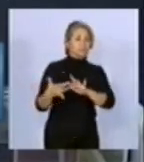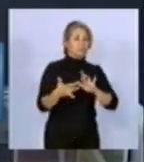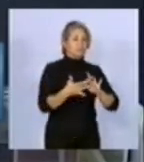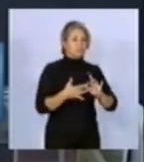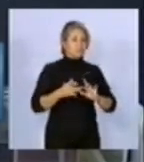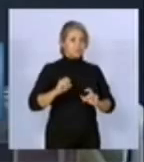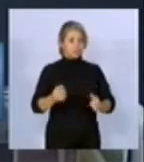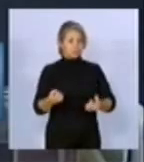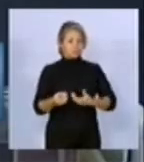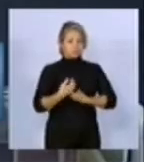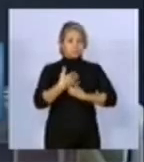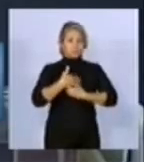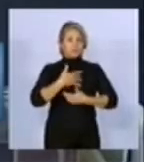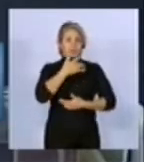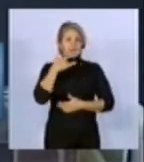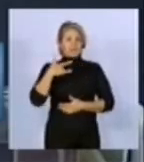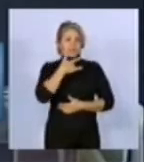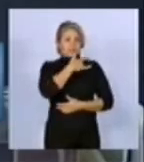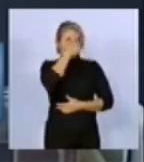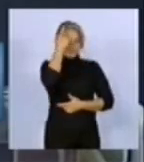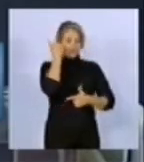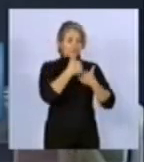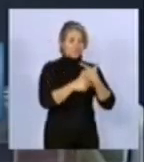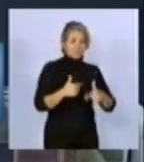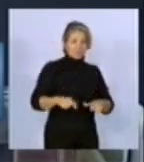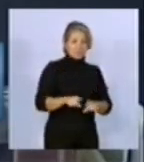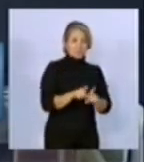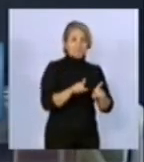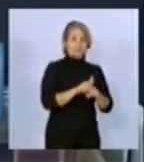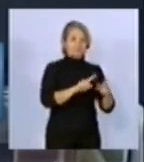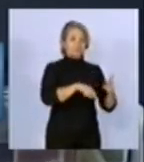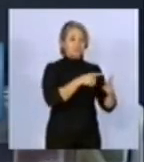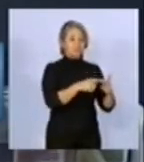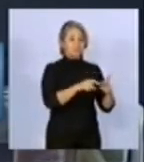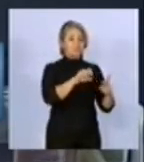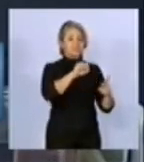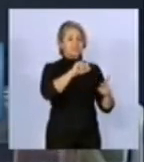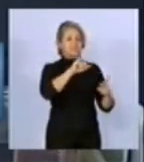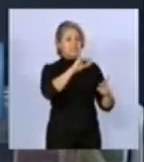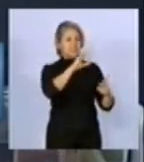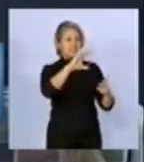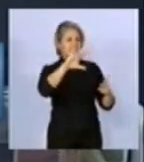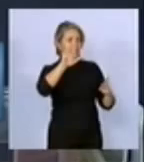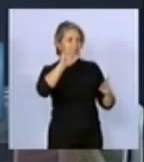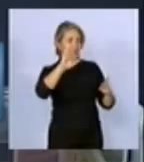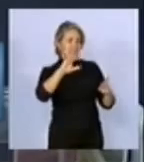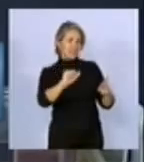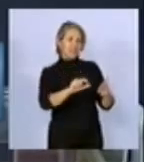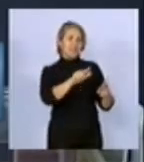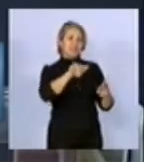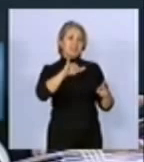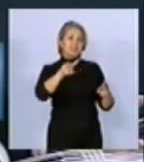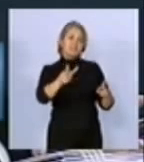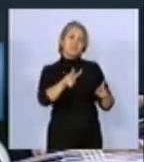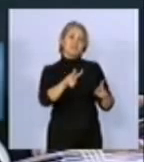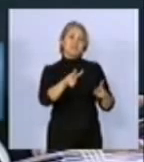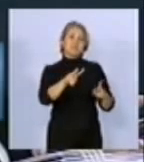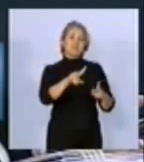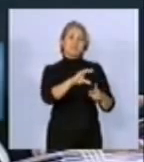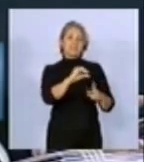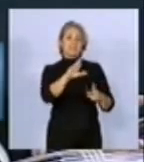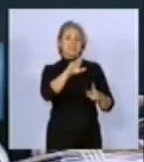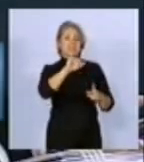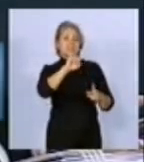atingir a saúde do Trabalhador e a sílica livre Cristalina que ela tá presente nos minérios né presentes no solo proveniente da